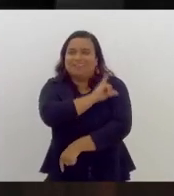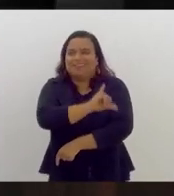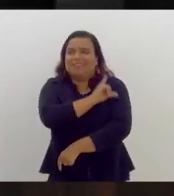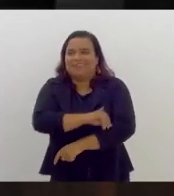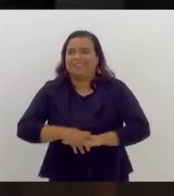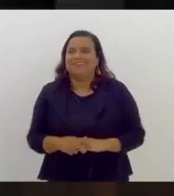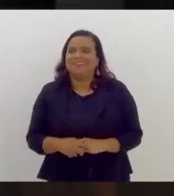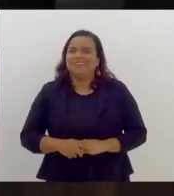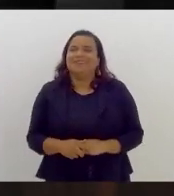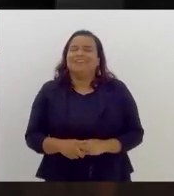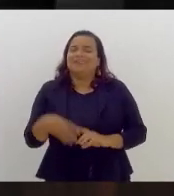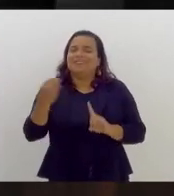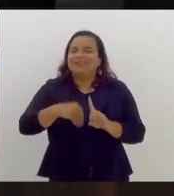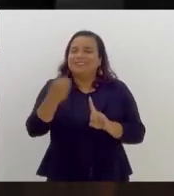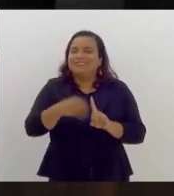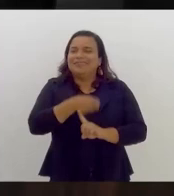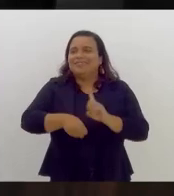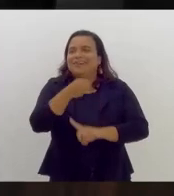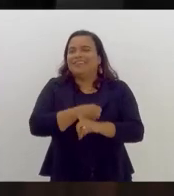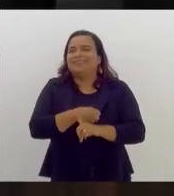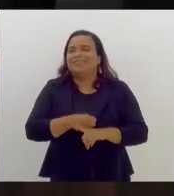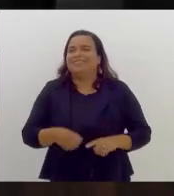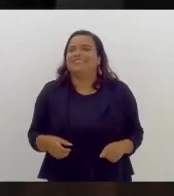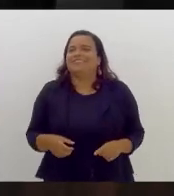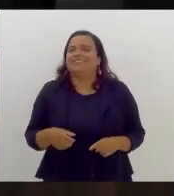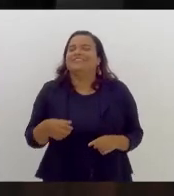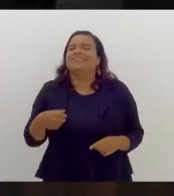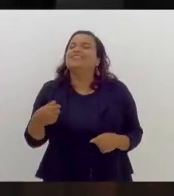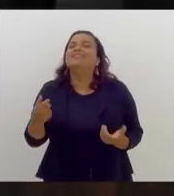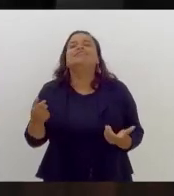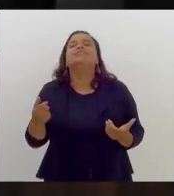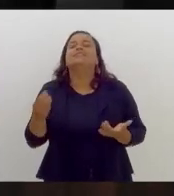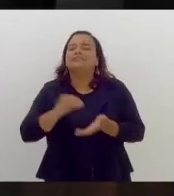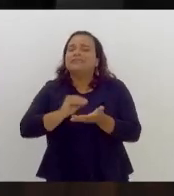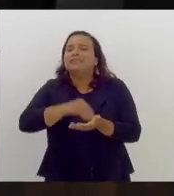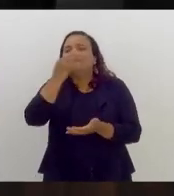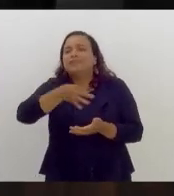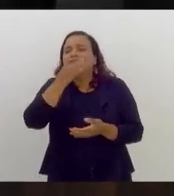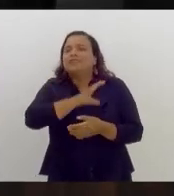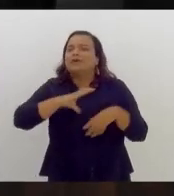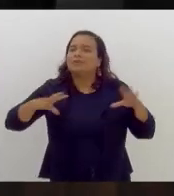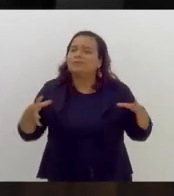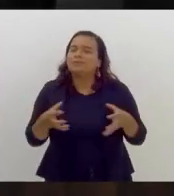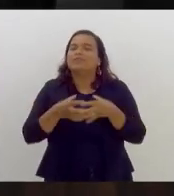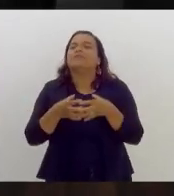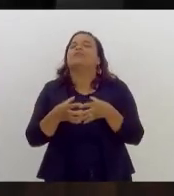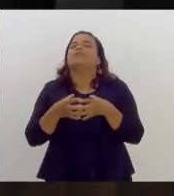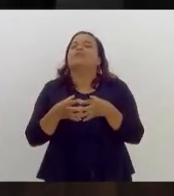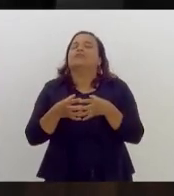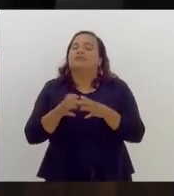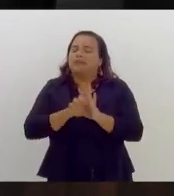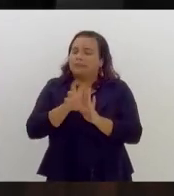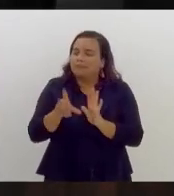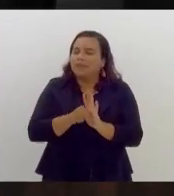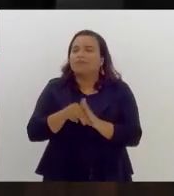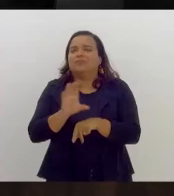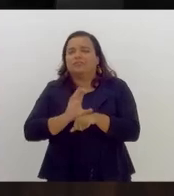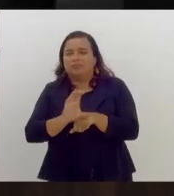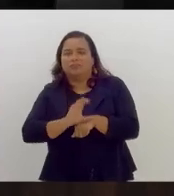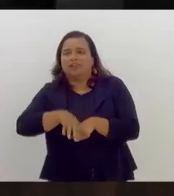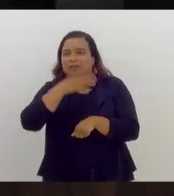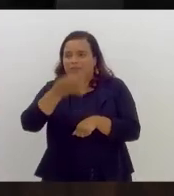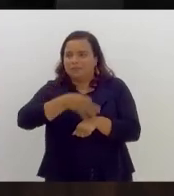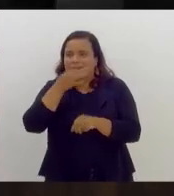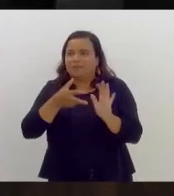em estado de vulnerabilidade social e da outras providências. Pendente de parecer da Comissão de Emendas Condicionais e Vetos, para emitir parecer o deputado